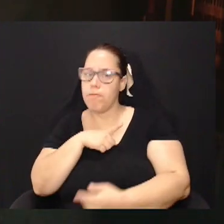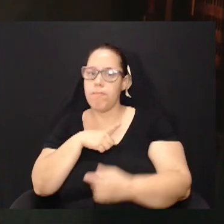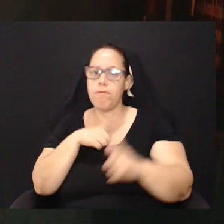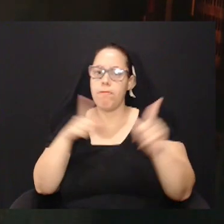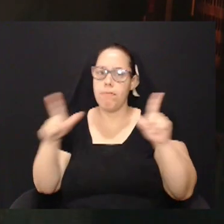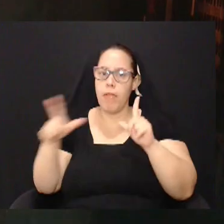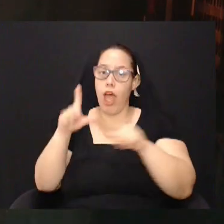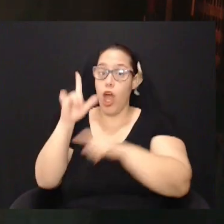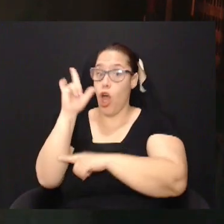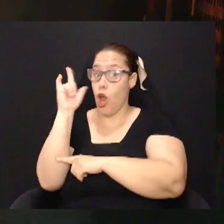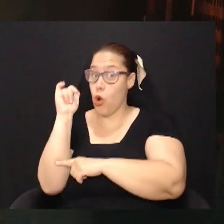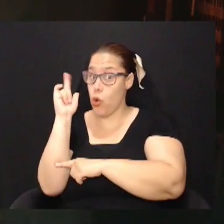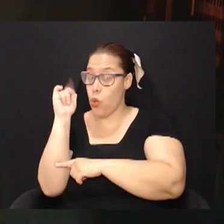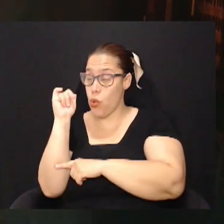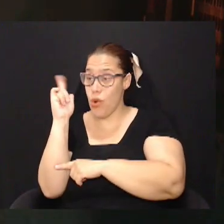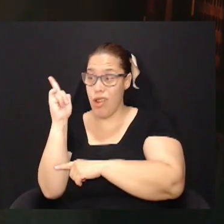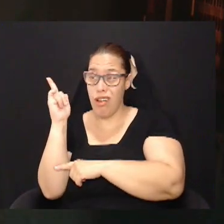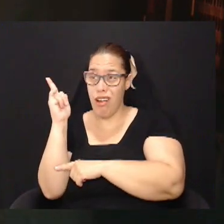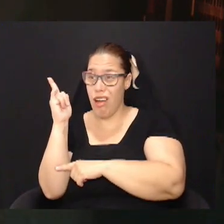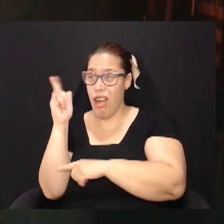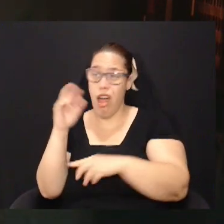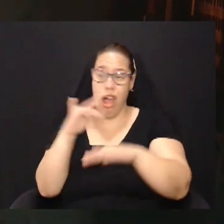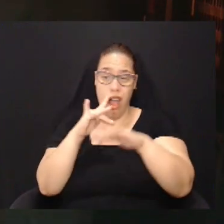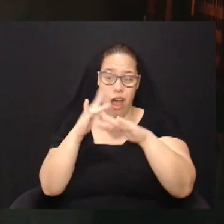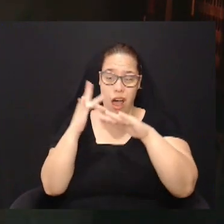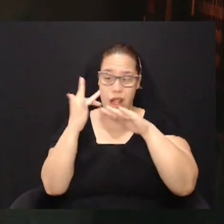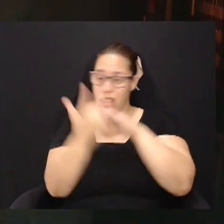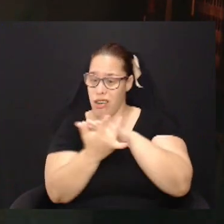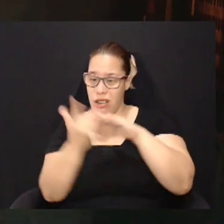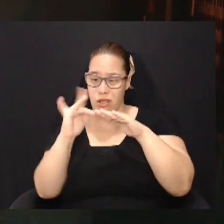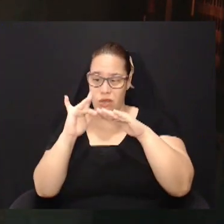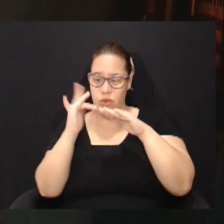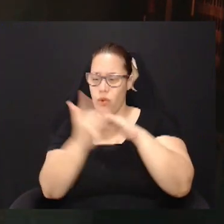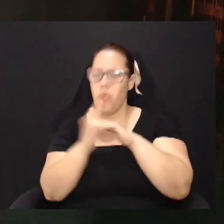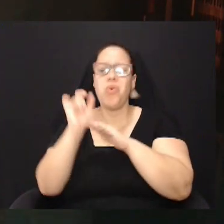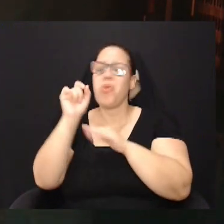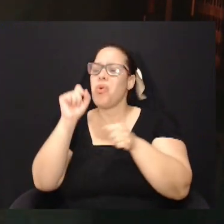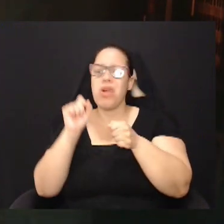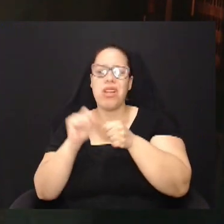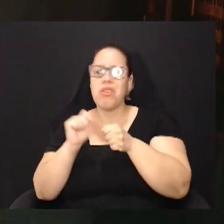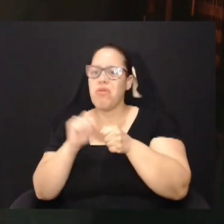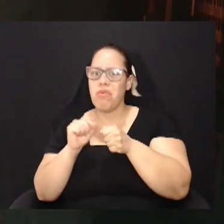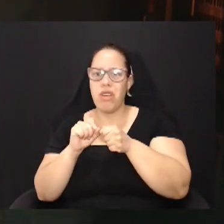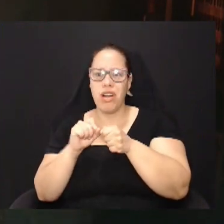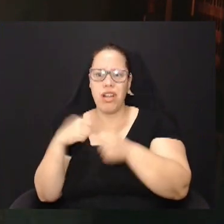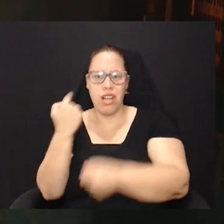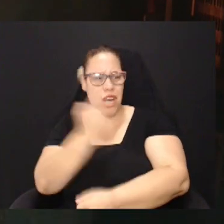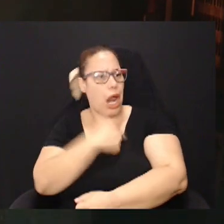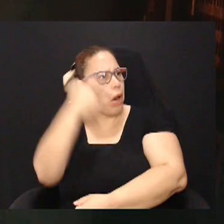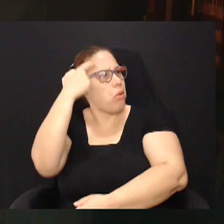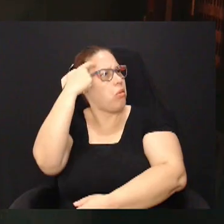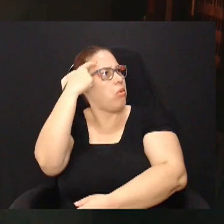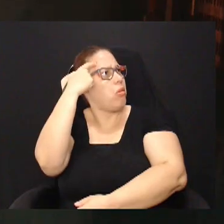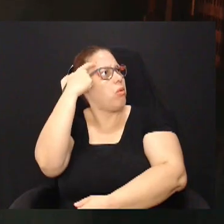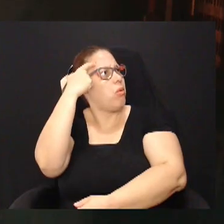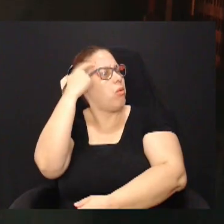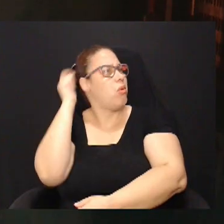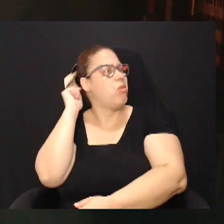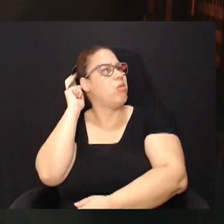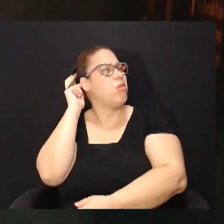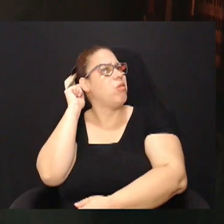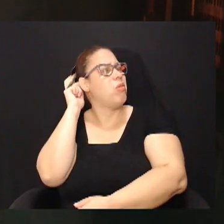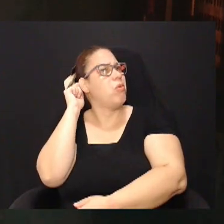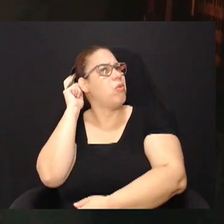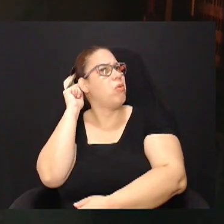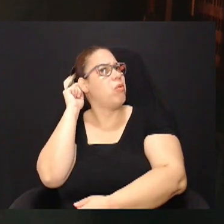Instagram, nas redes sociais. O que isso faz na nossa mente? Nós tivemos um